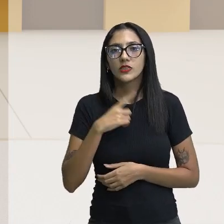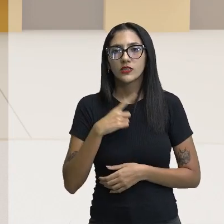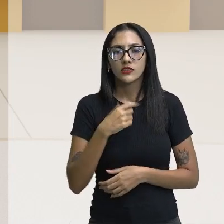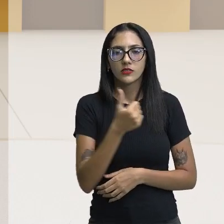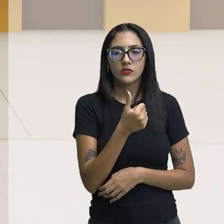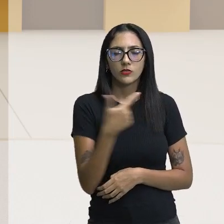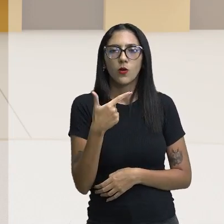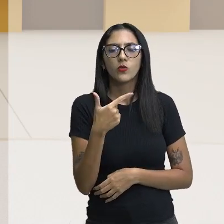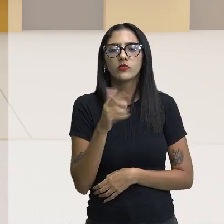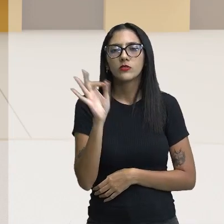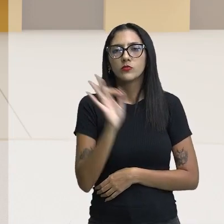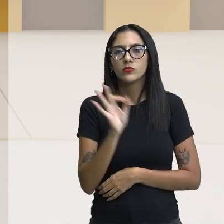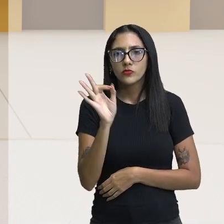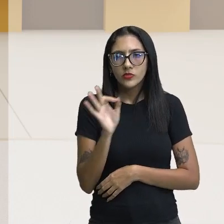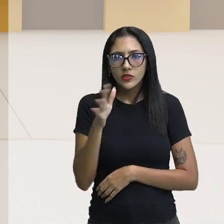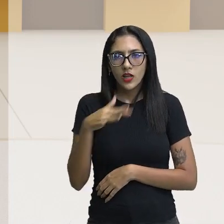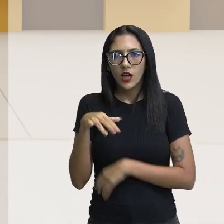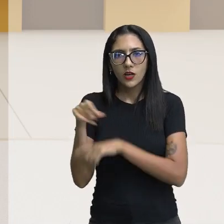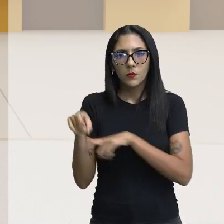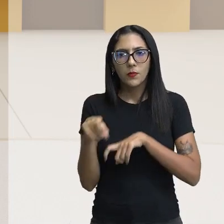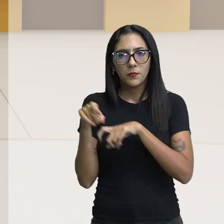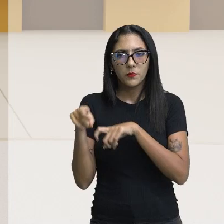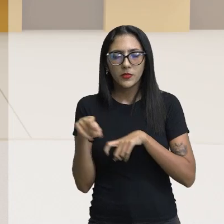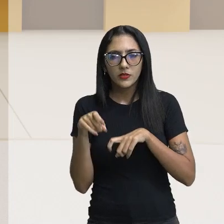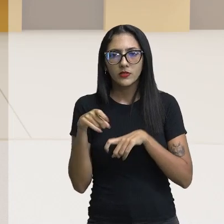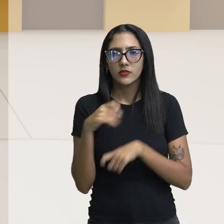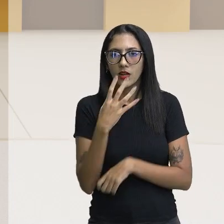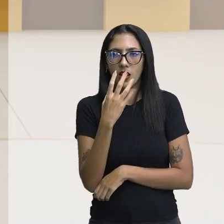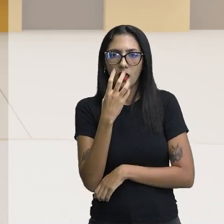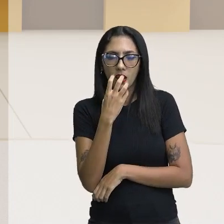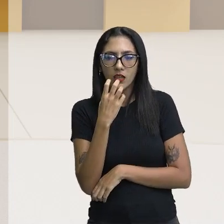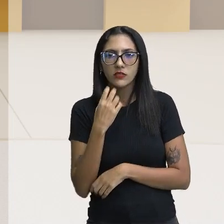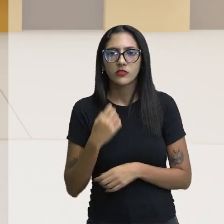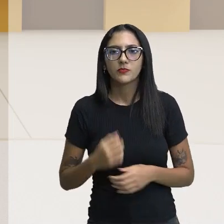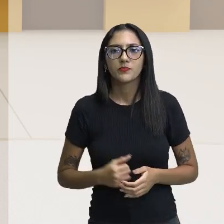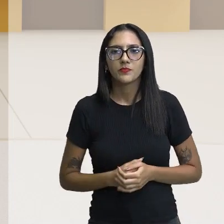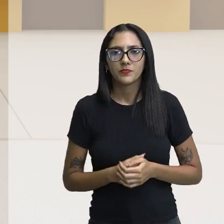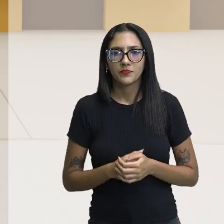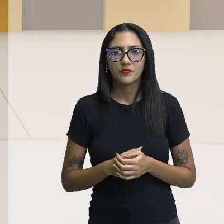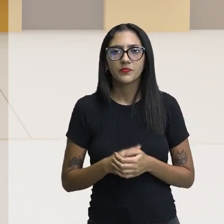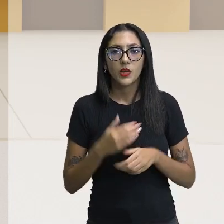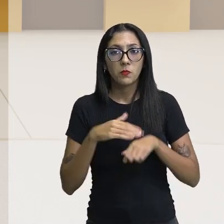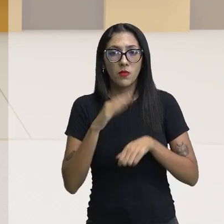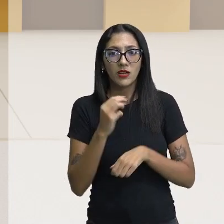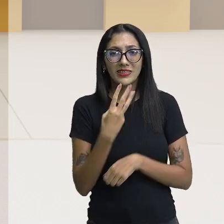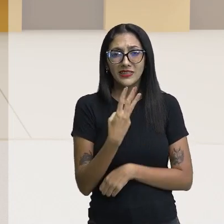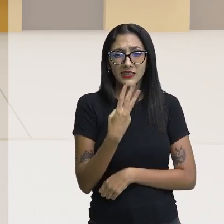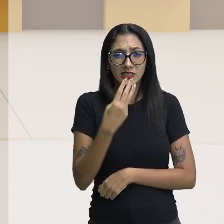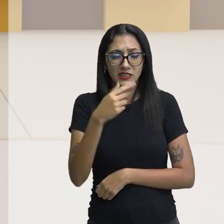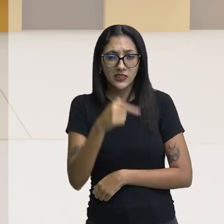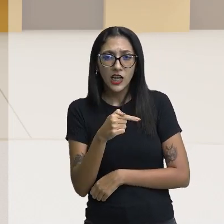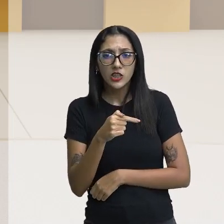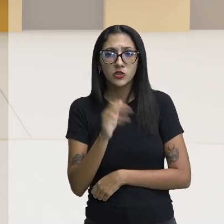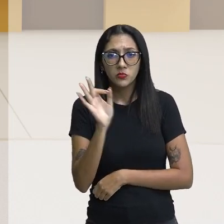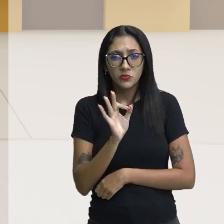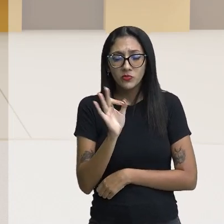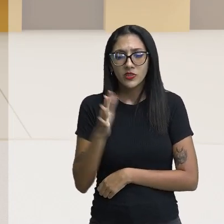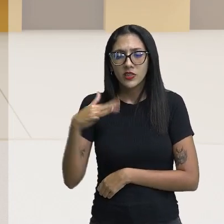12% agricultura em laranja. E a maior parte, 37%, destinado a